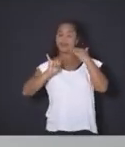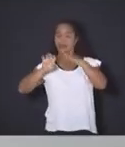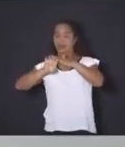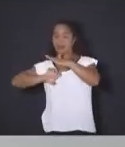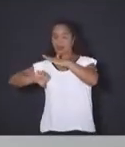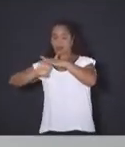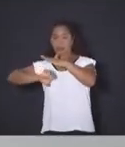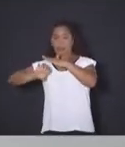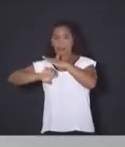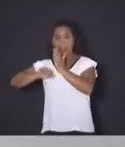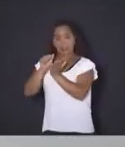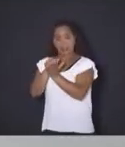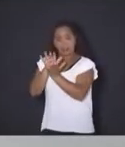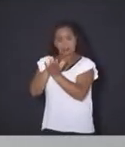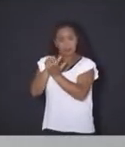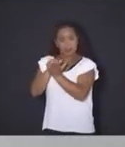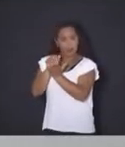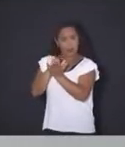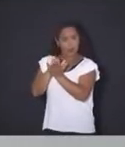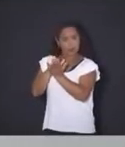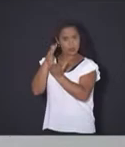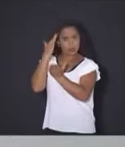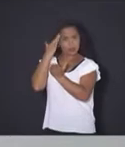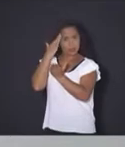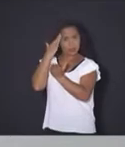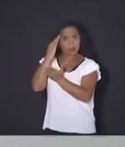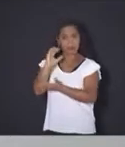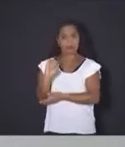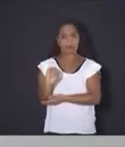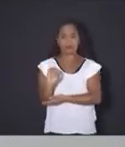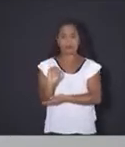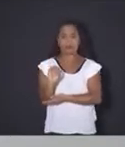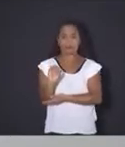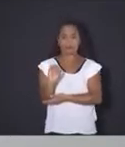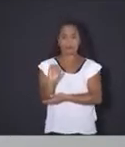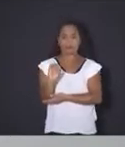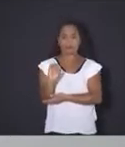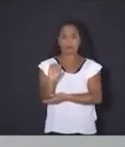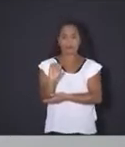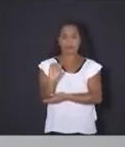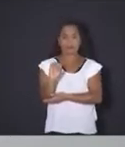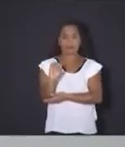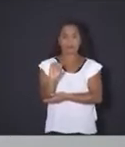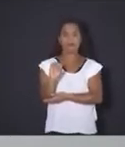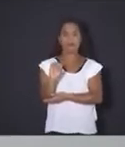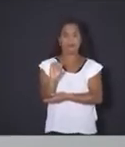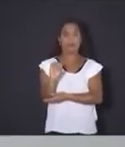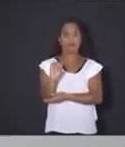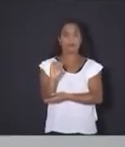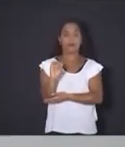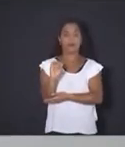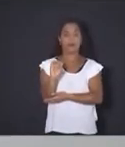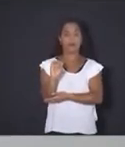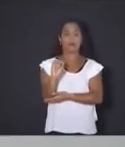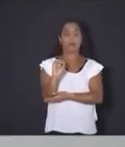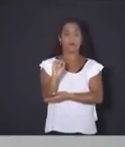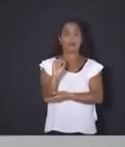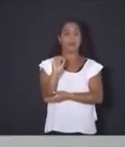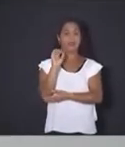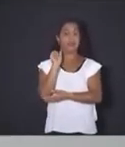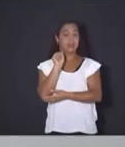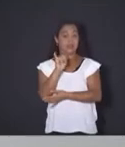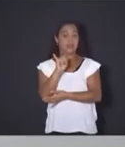sabe quanto paga de imposto de renda zero a zero a alíquota de imposto de renda sobre dividendos a